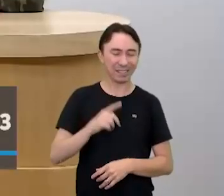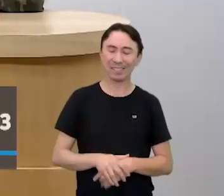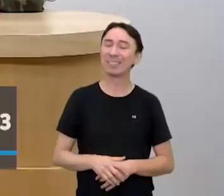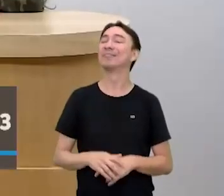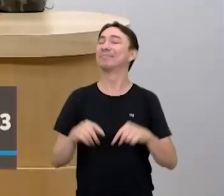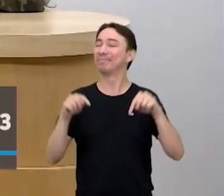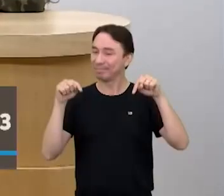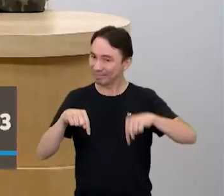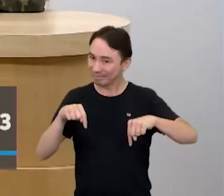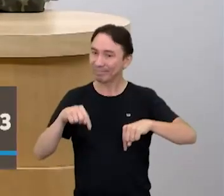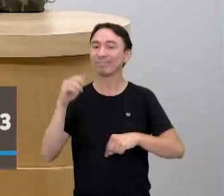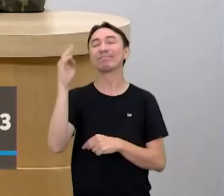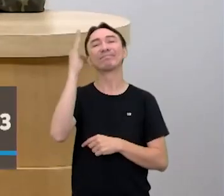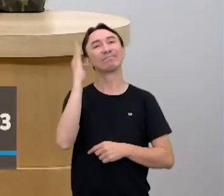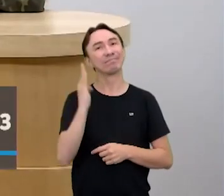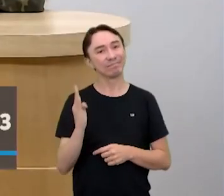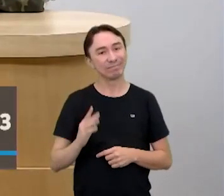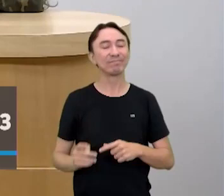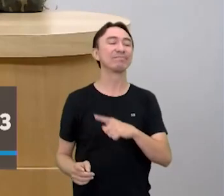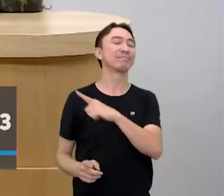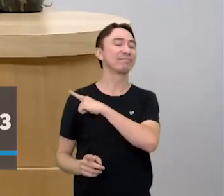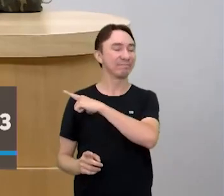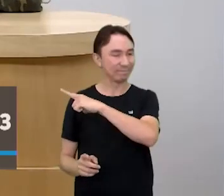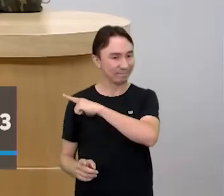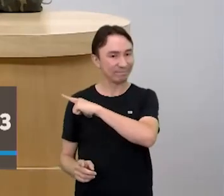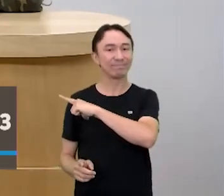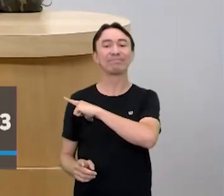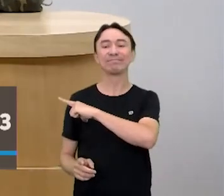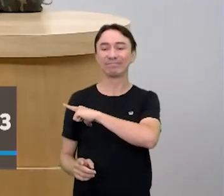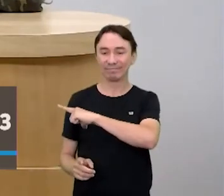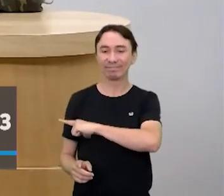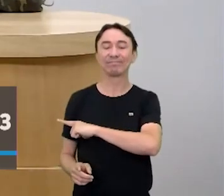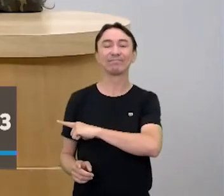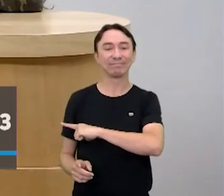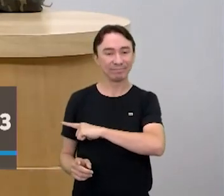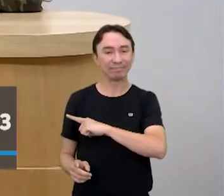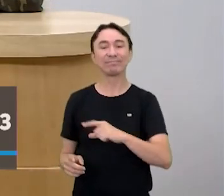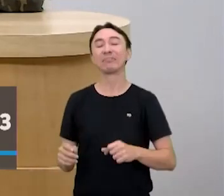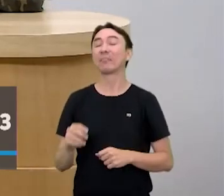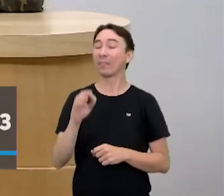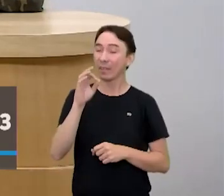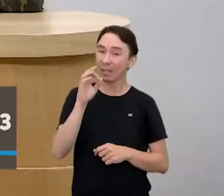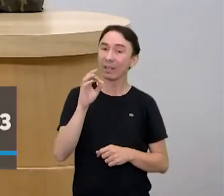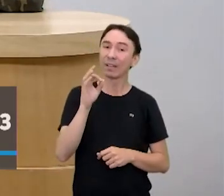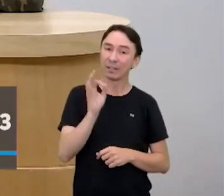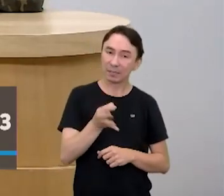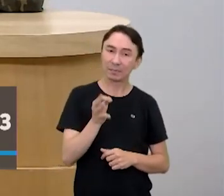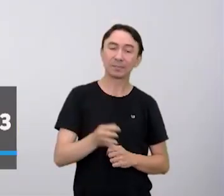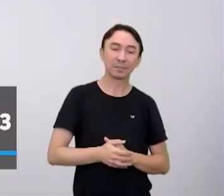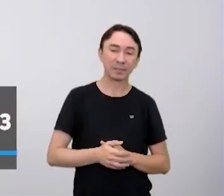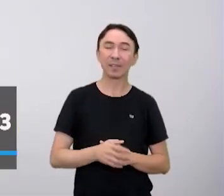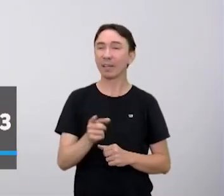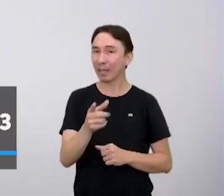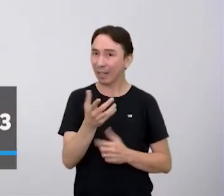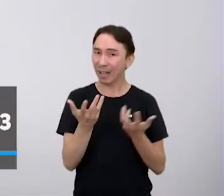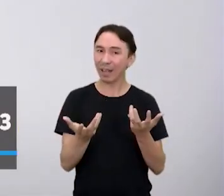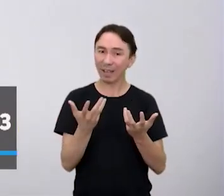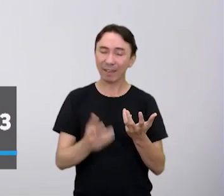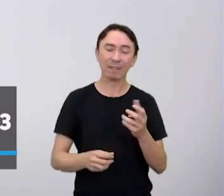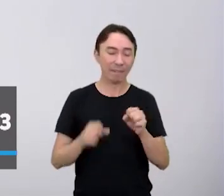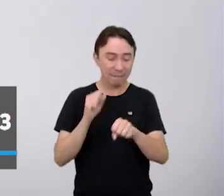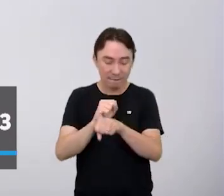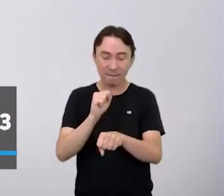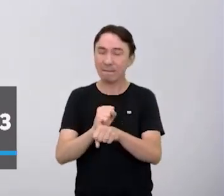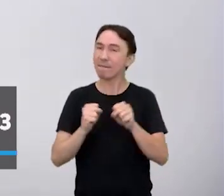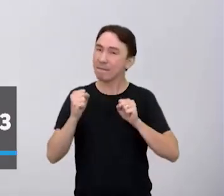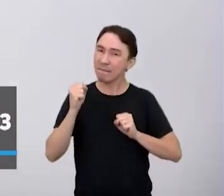assunto específico. Então, são os assuntos que envolvem uma perspectiva de futuro melhor. Discutir meio ambiente. Sim, mas